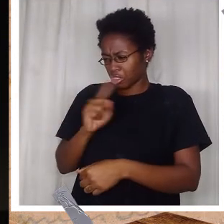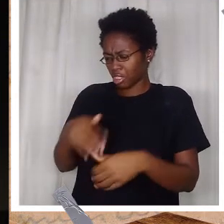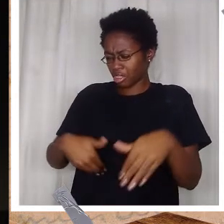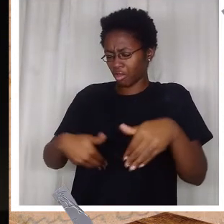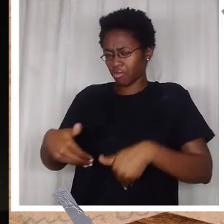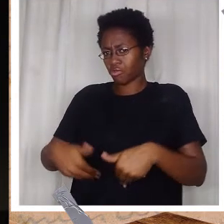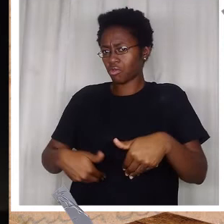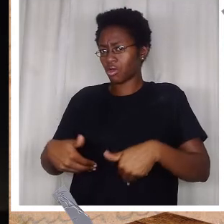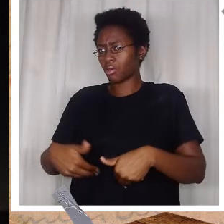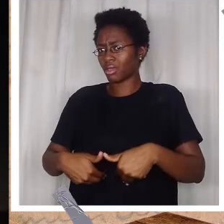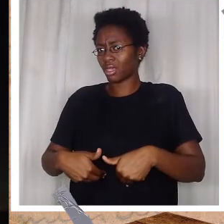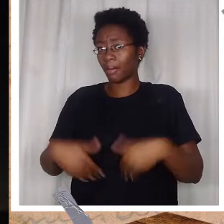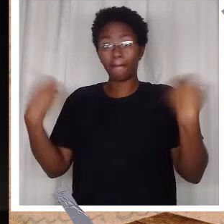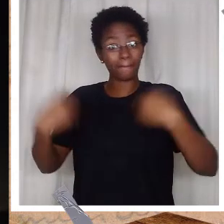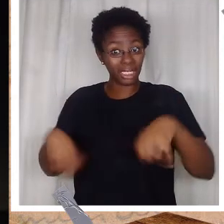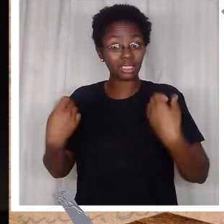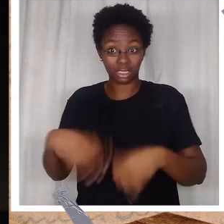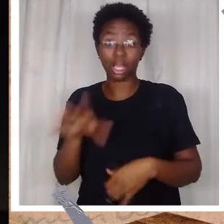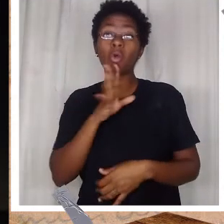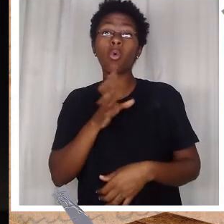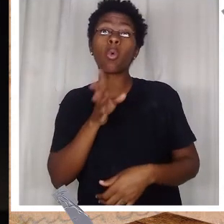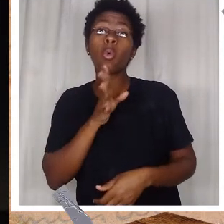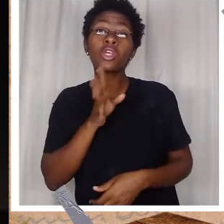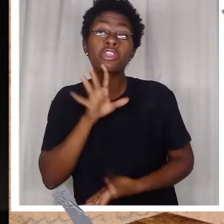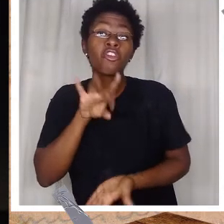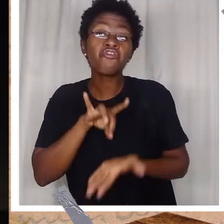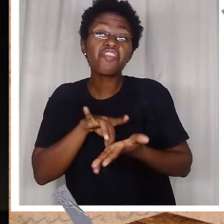Preciso conhecer a fome para saber descrevê-la.